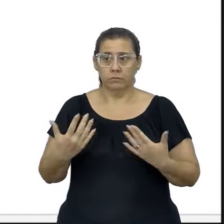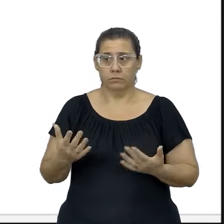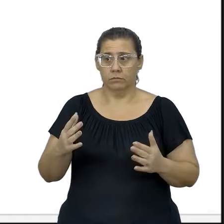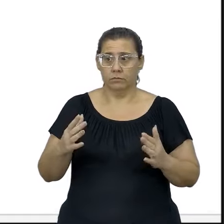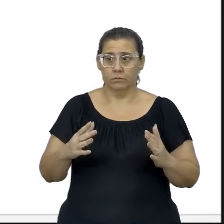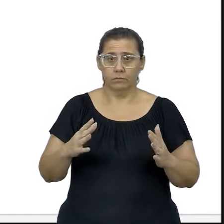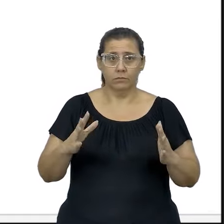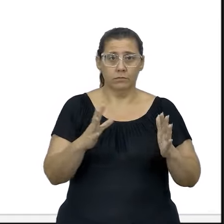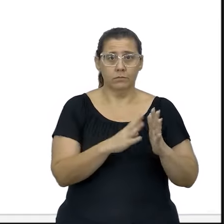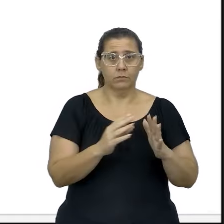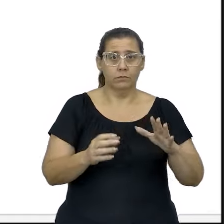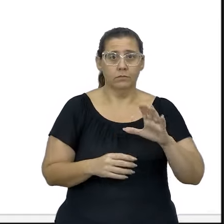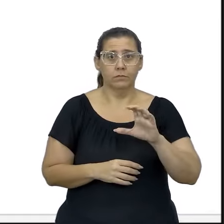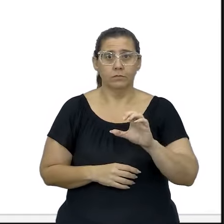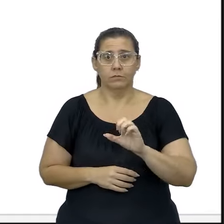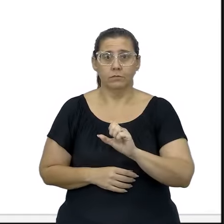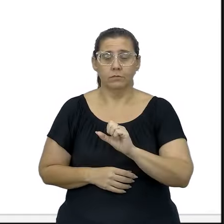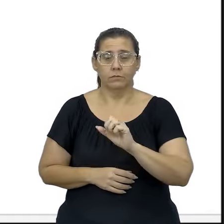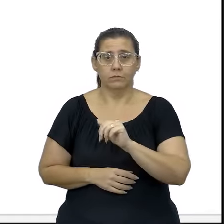exemplo a EF